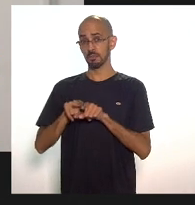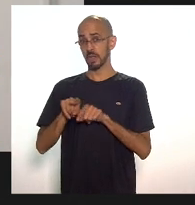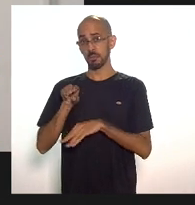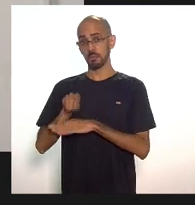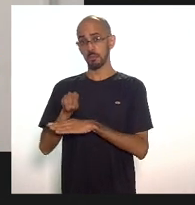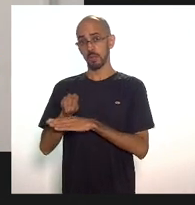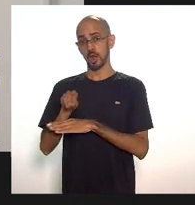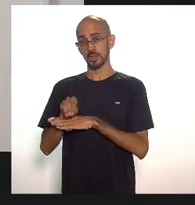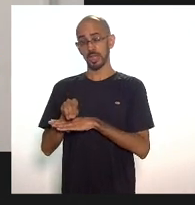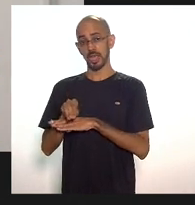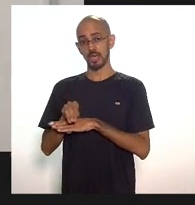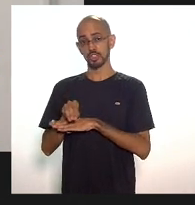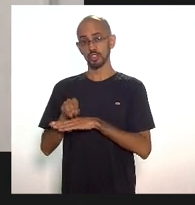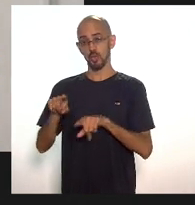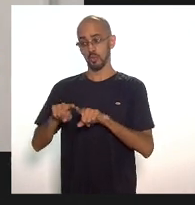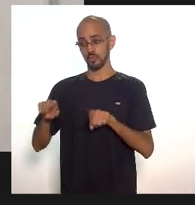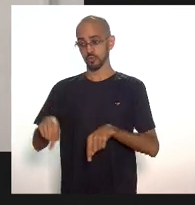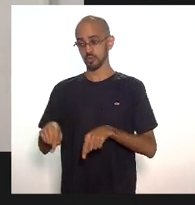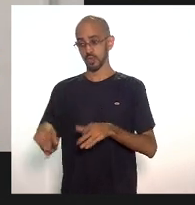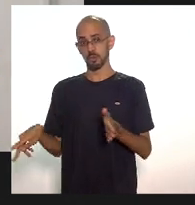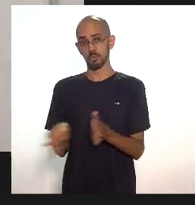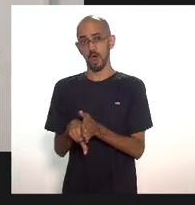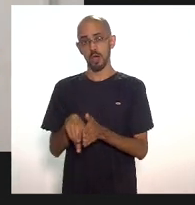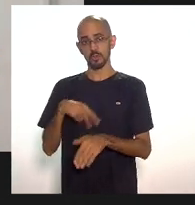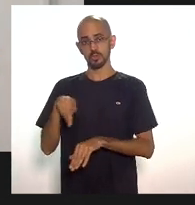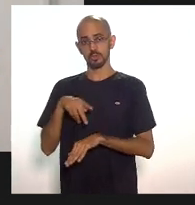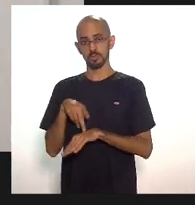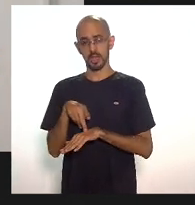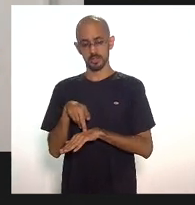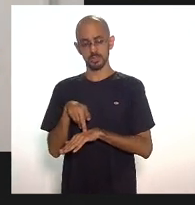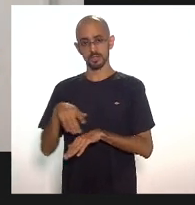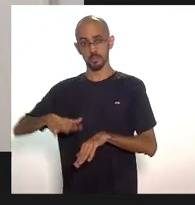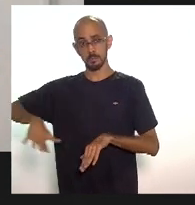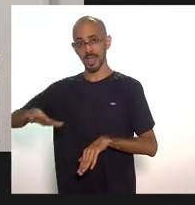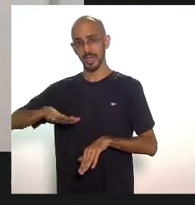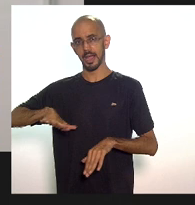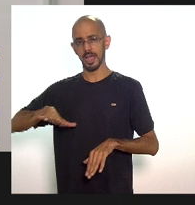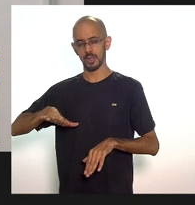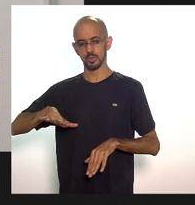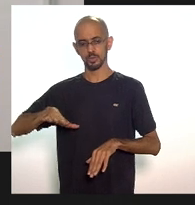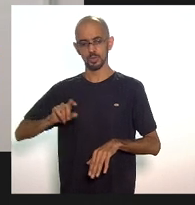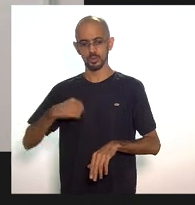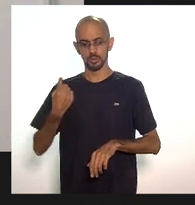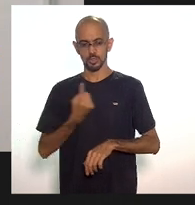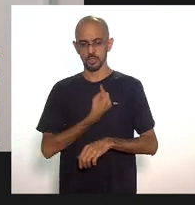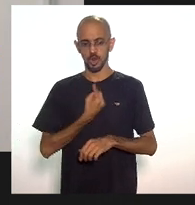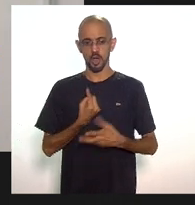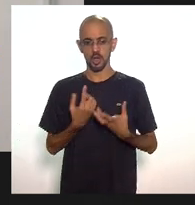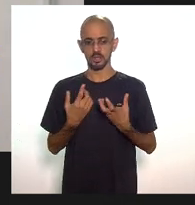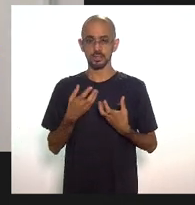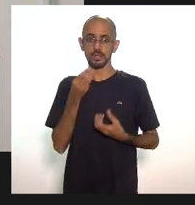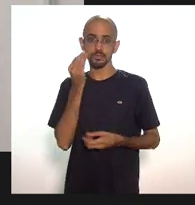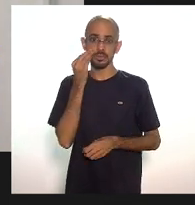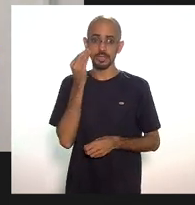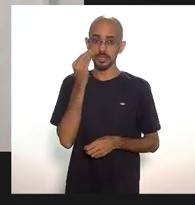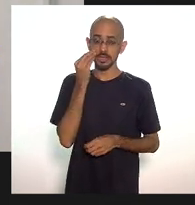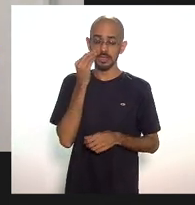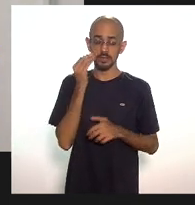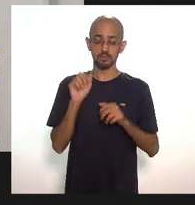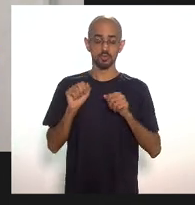mão de obra nacional, ele também protege o seu mercado. E é isso que nós estamos tentando,